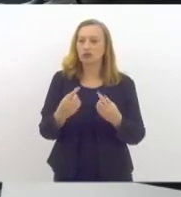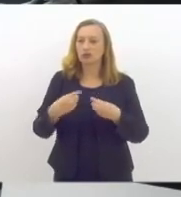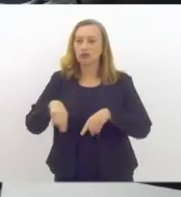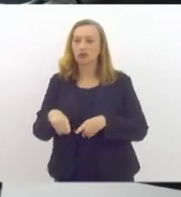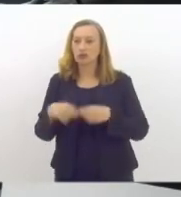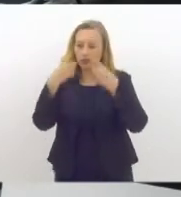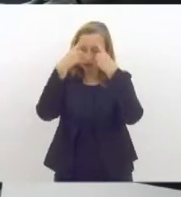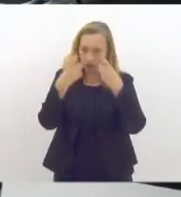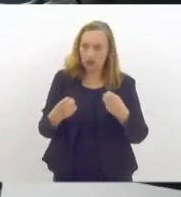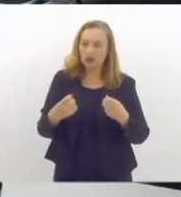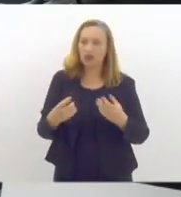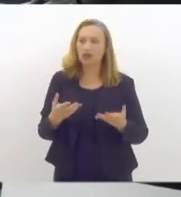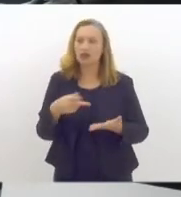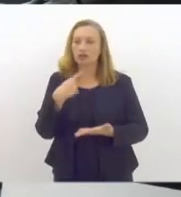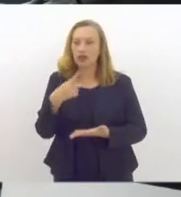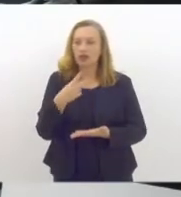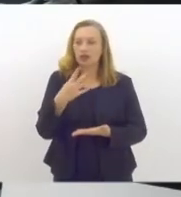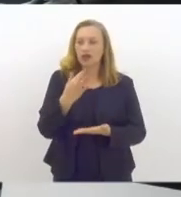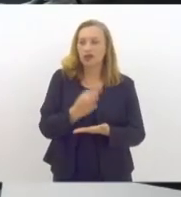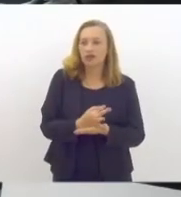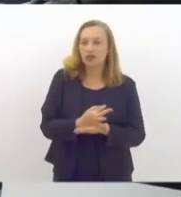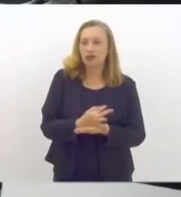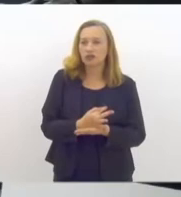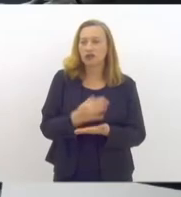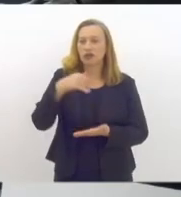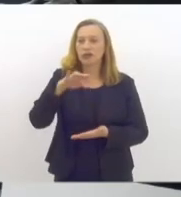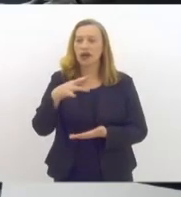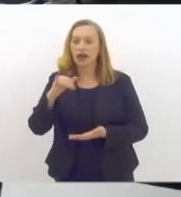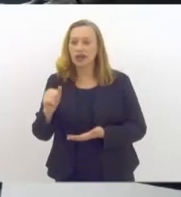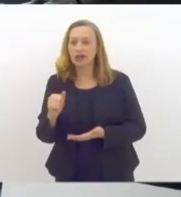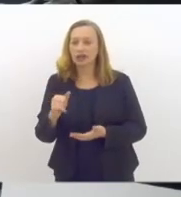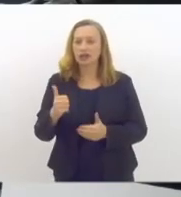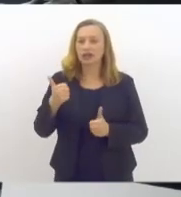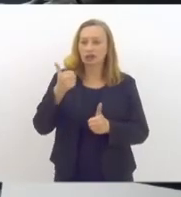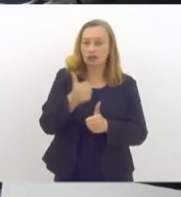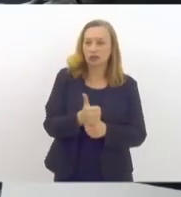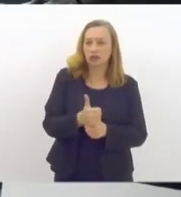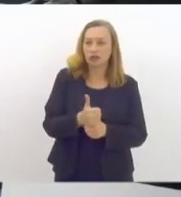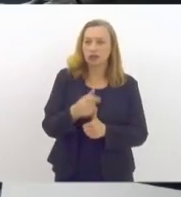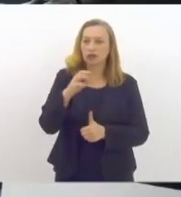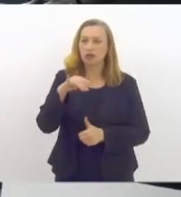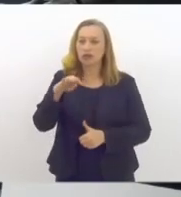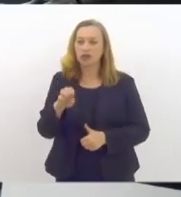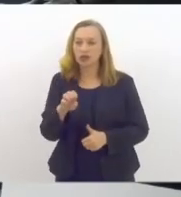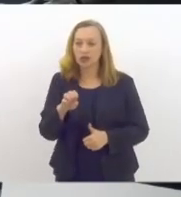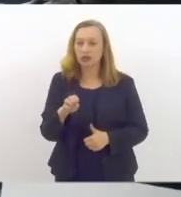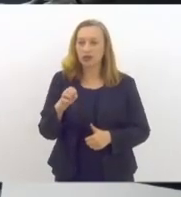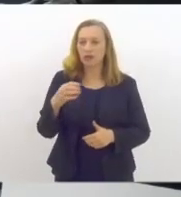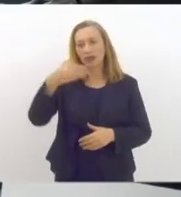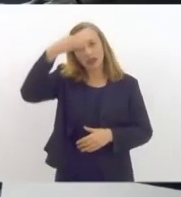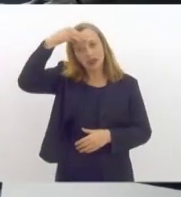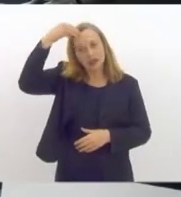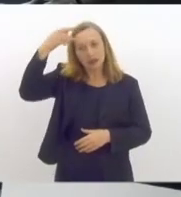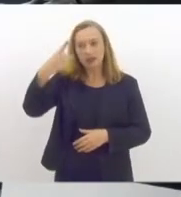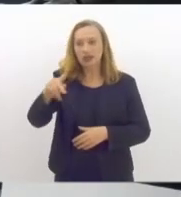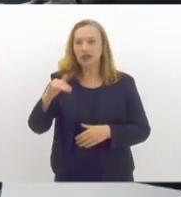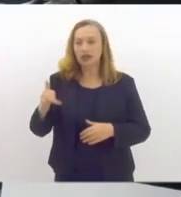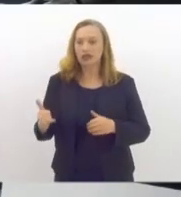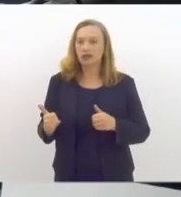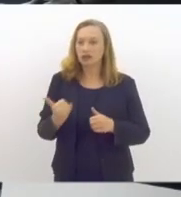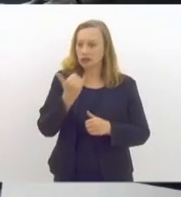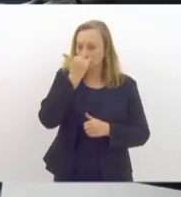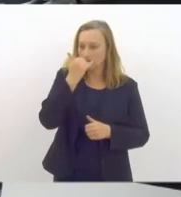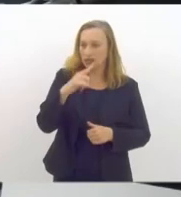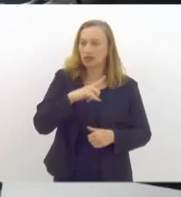também queria justificar a ausência da Maria Dalva Correia, que é a minha suplente no comitê. A sobrinha dela foi atropelada e, por